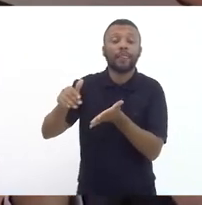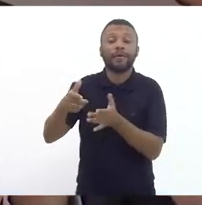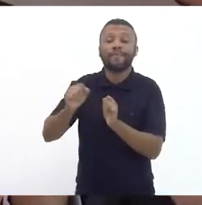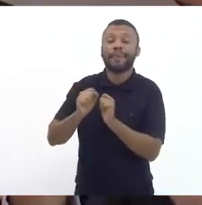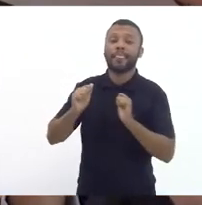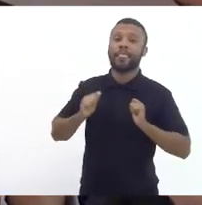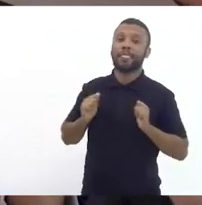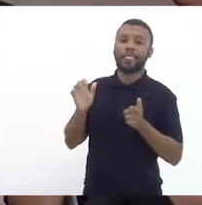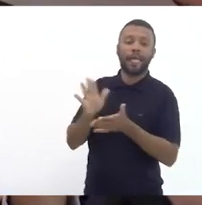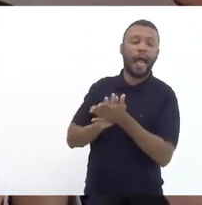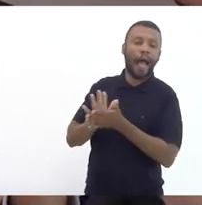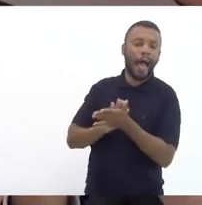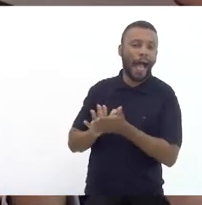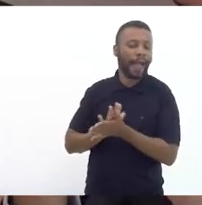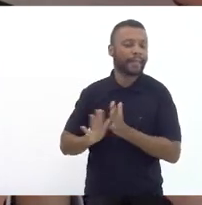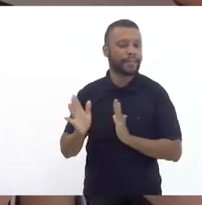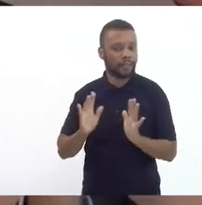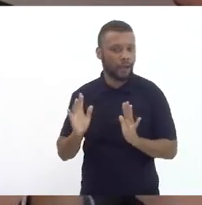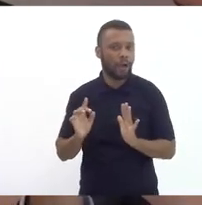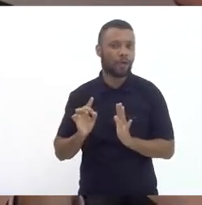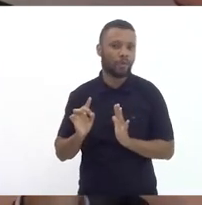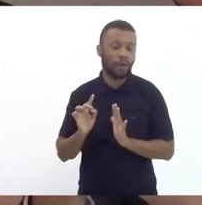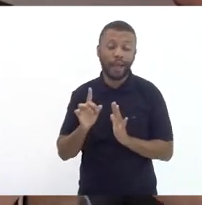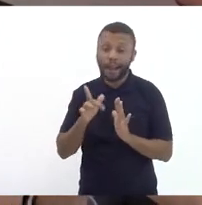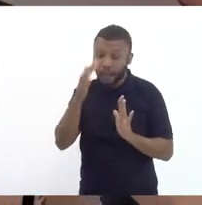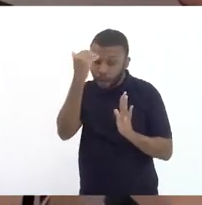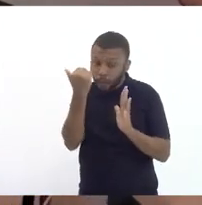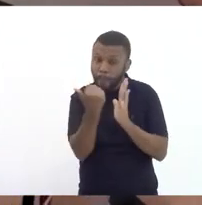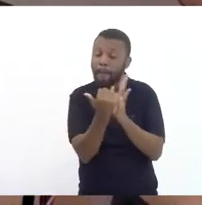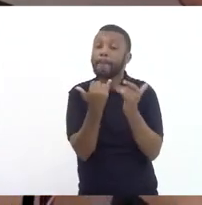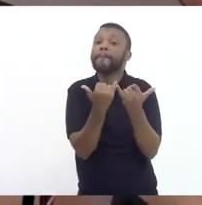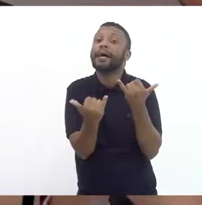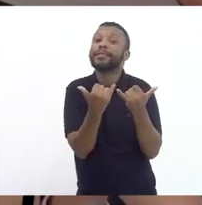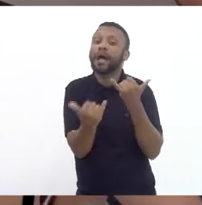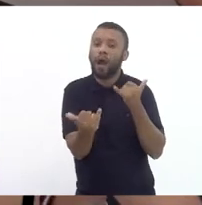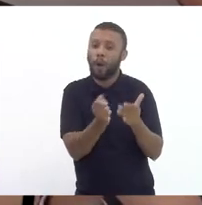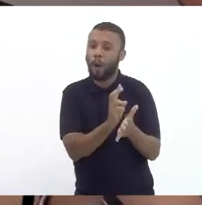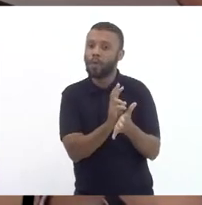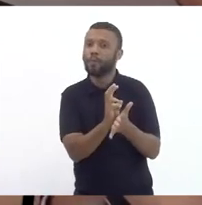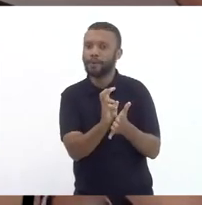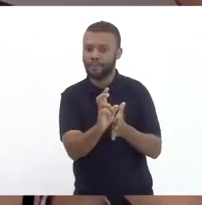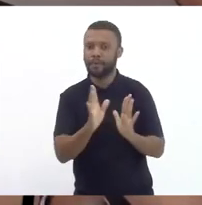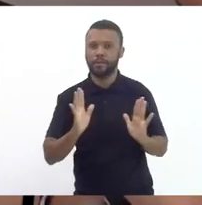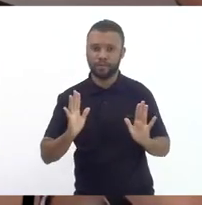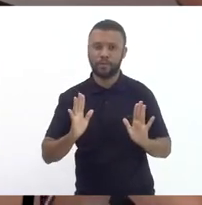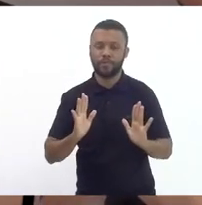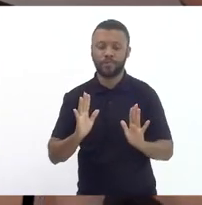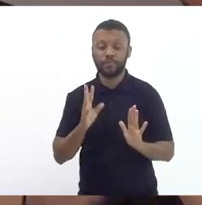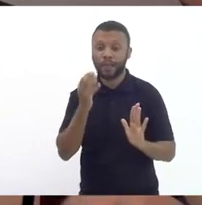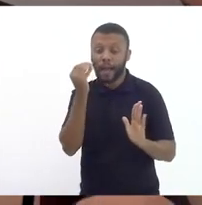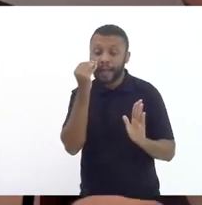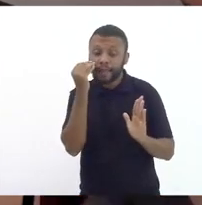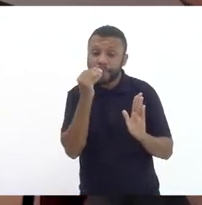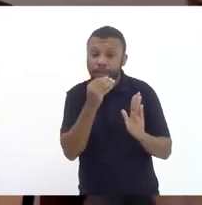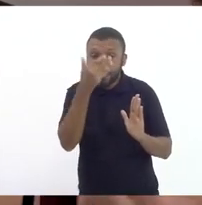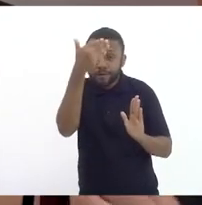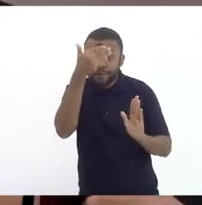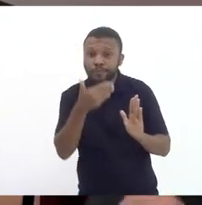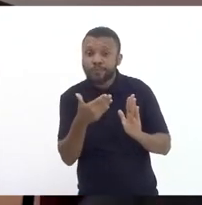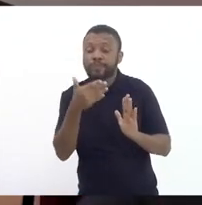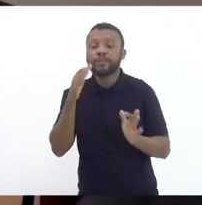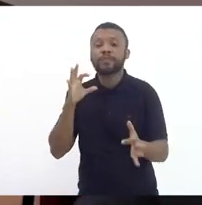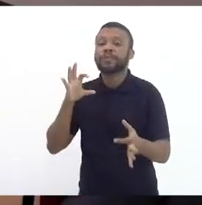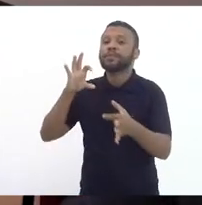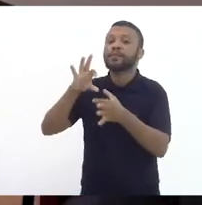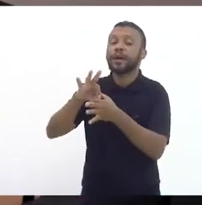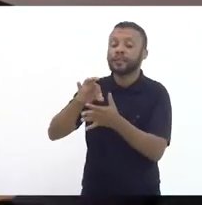Ela fez parcial. Esses valores e essa verificação física, isso é feito pela central logística ligada